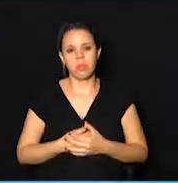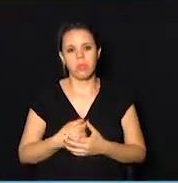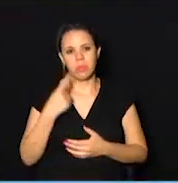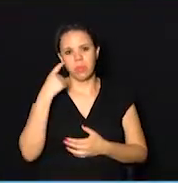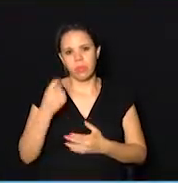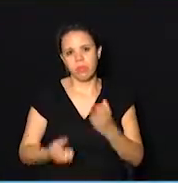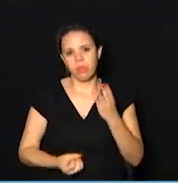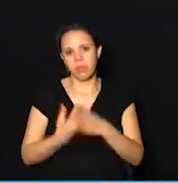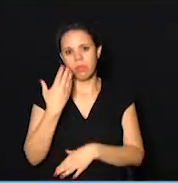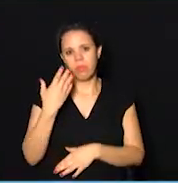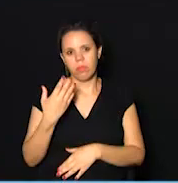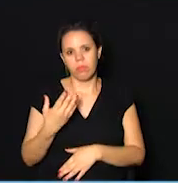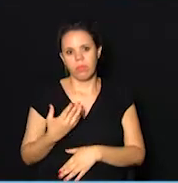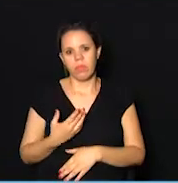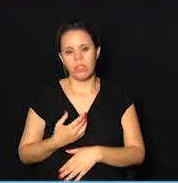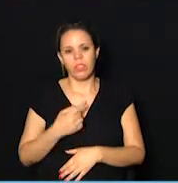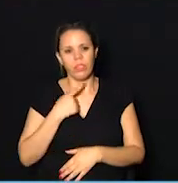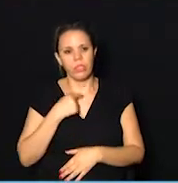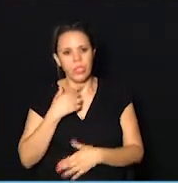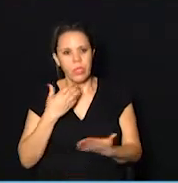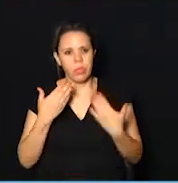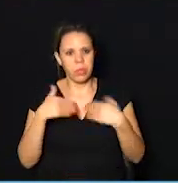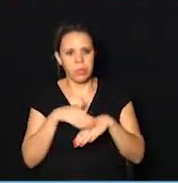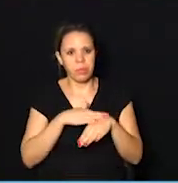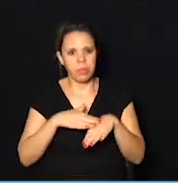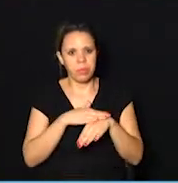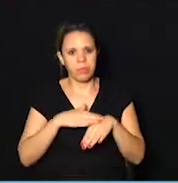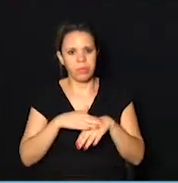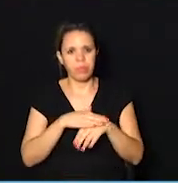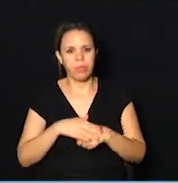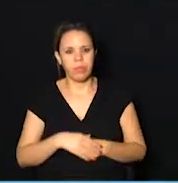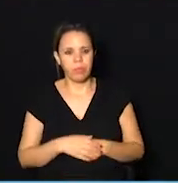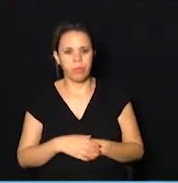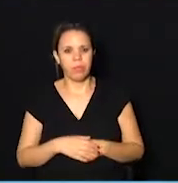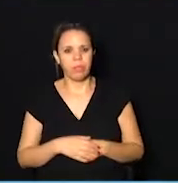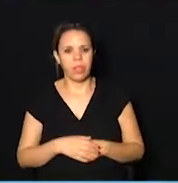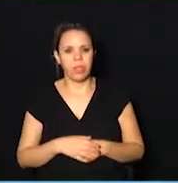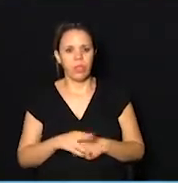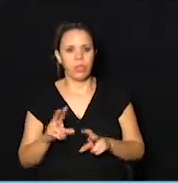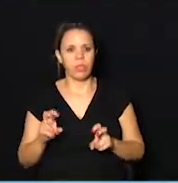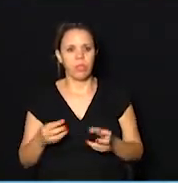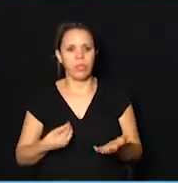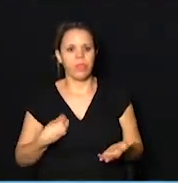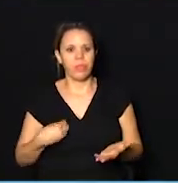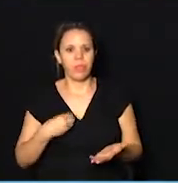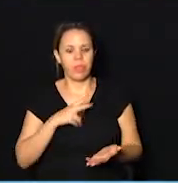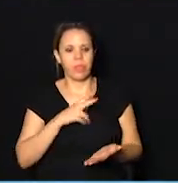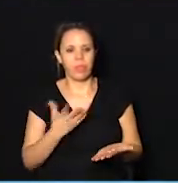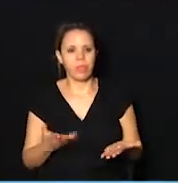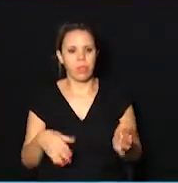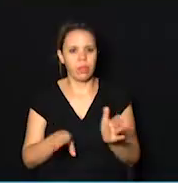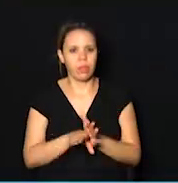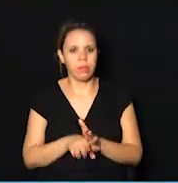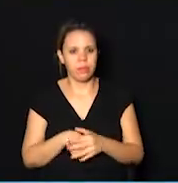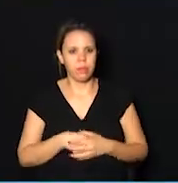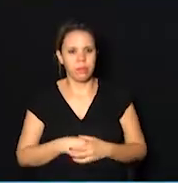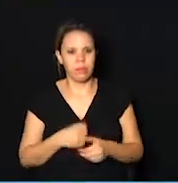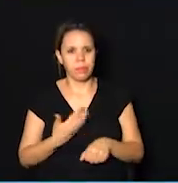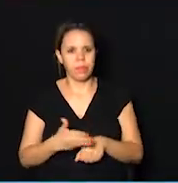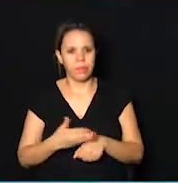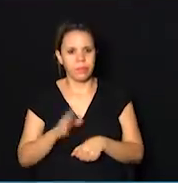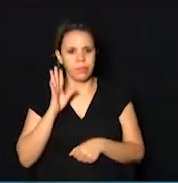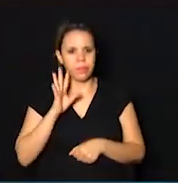interesse veio do acaso né então foi na raça foi conversando né sobre as particularidades para conseguir chegar no